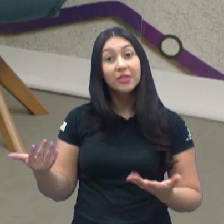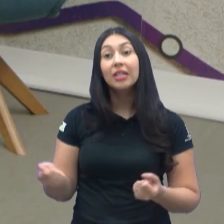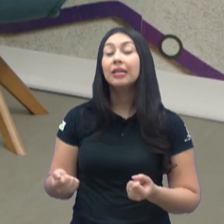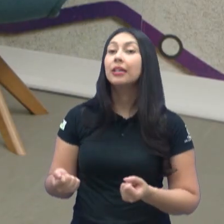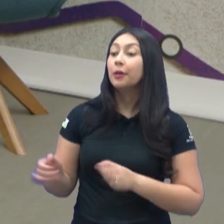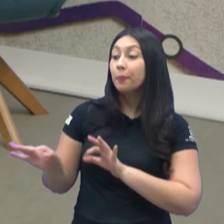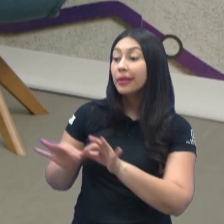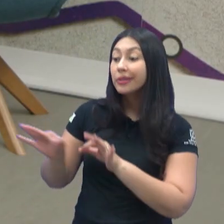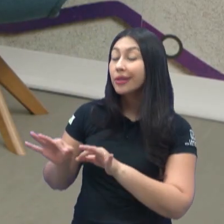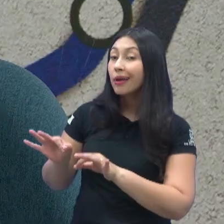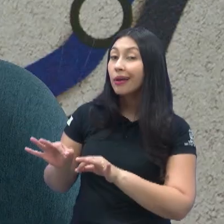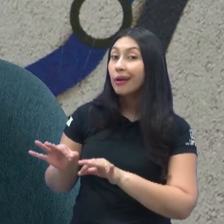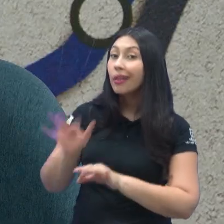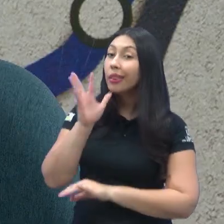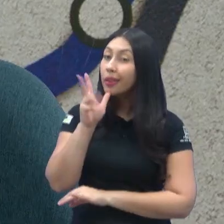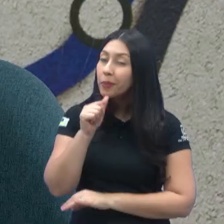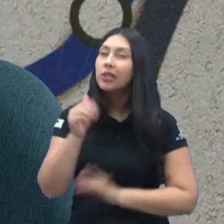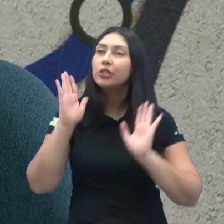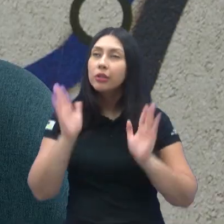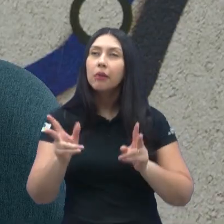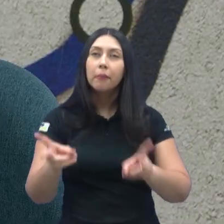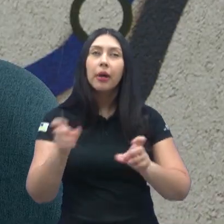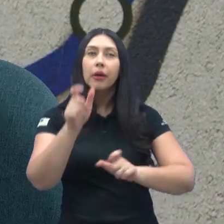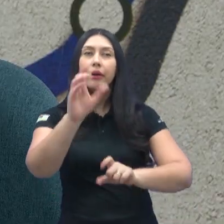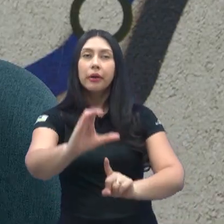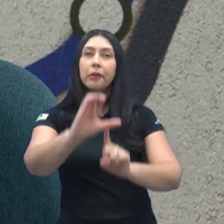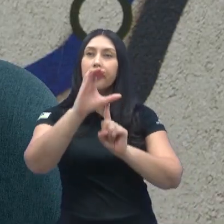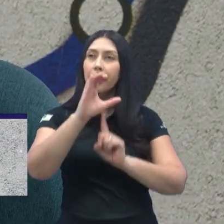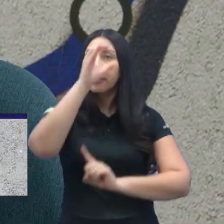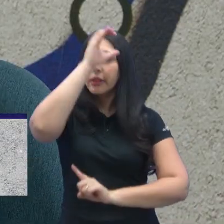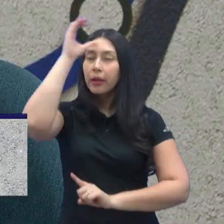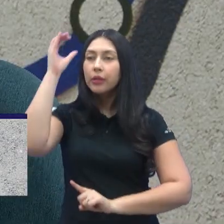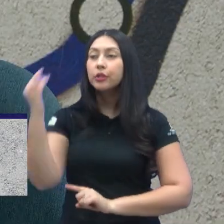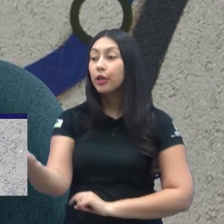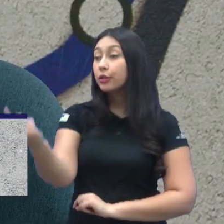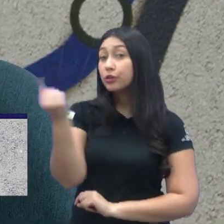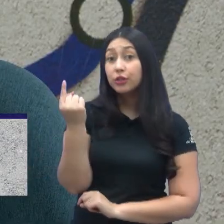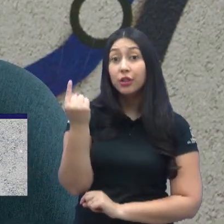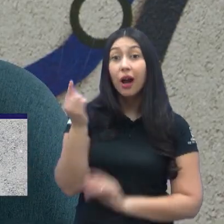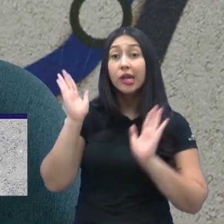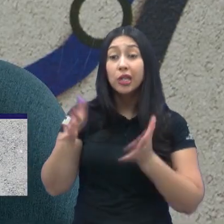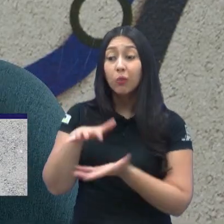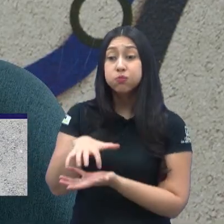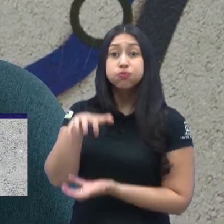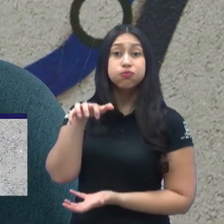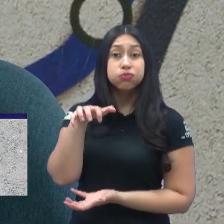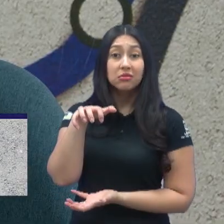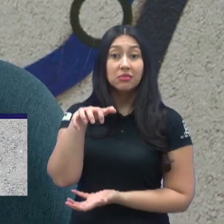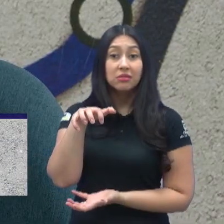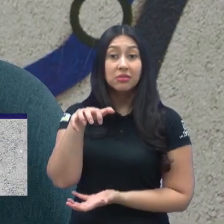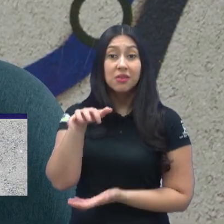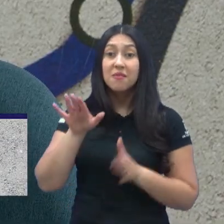tarde, né? Eu cansei de já pegar clientes no escritório que chegam já idosos, né? Sem